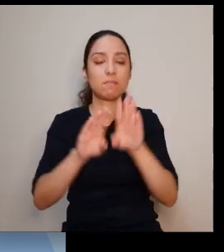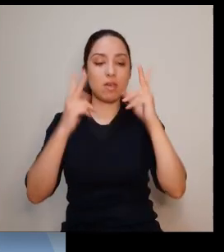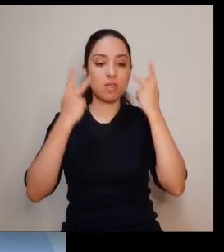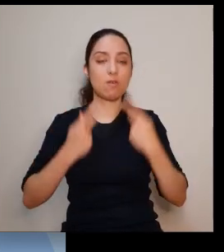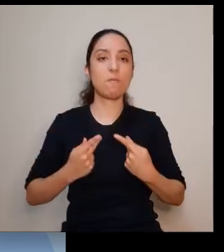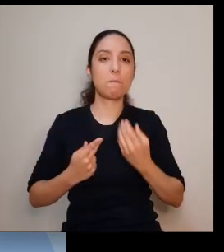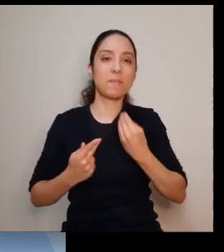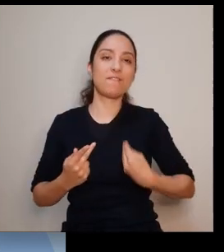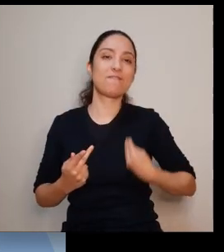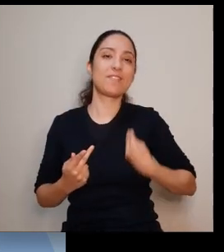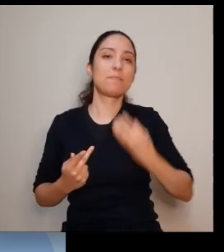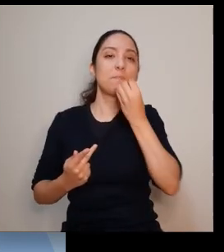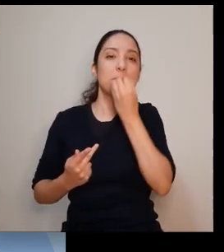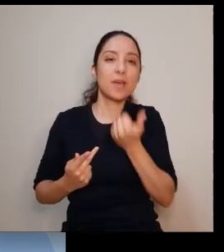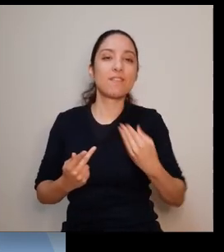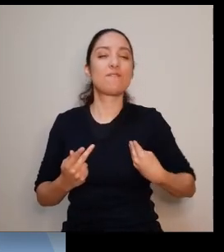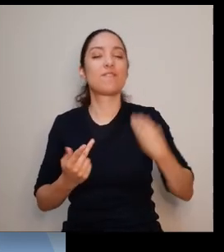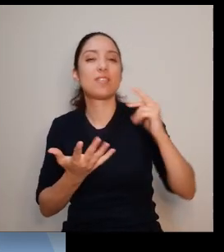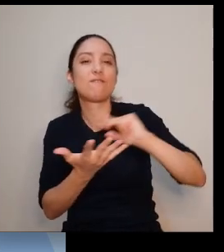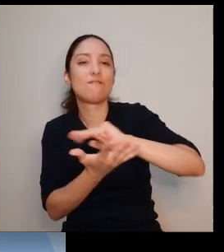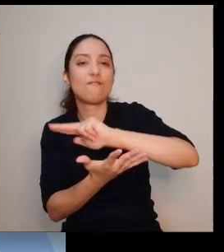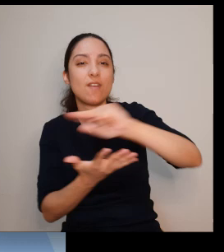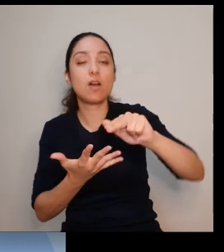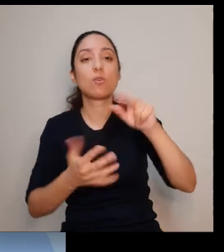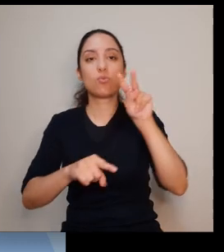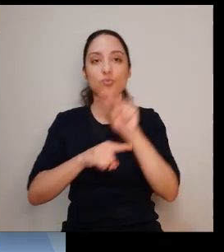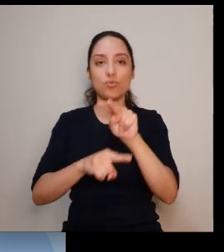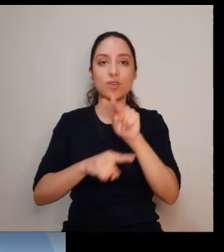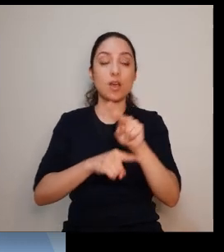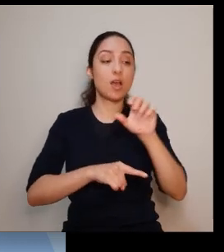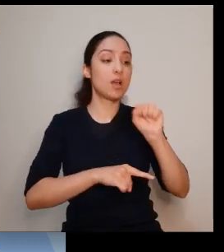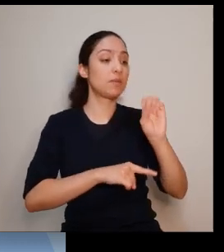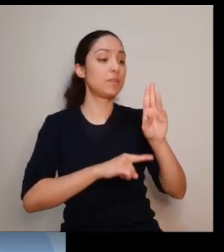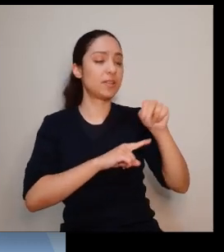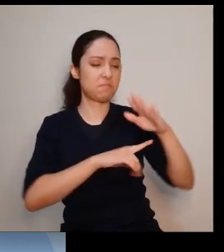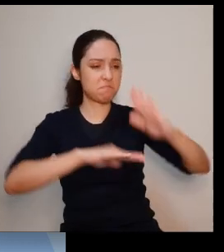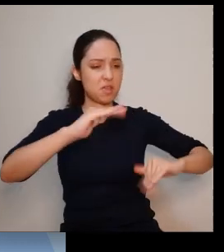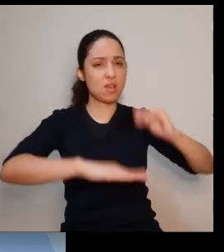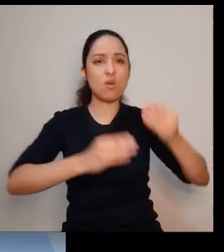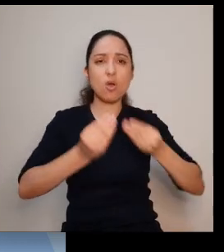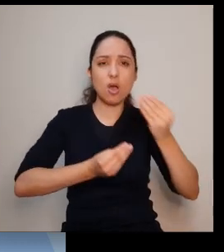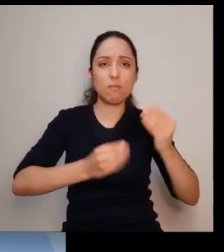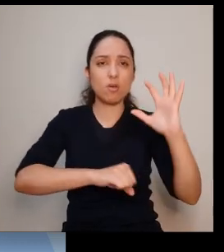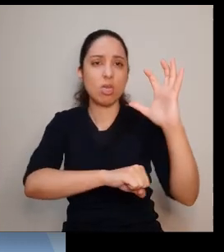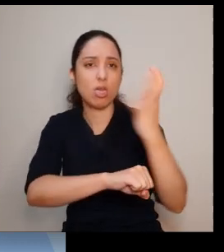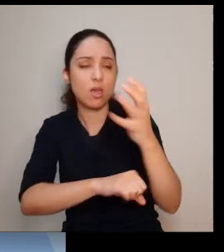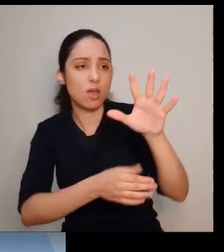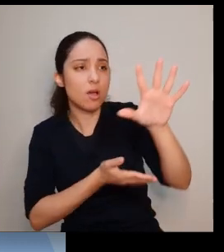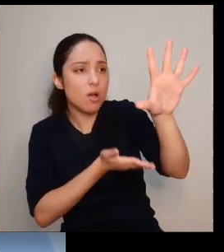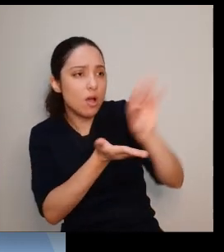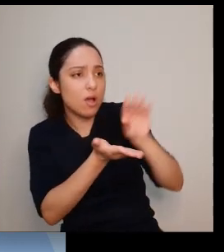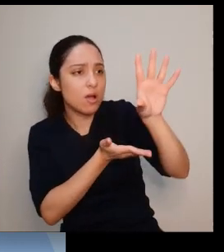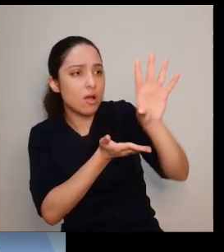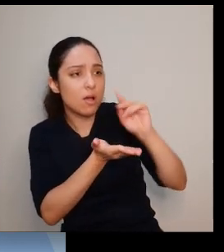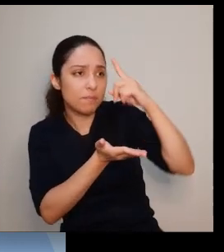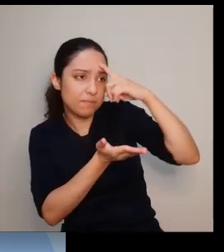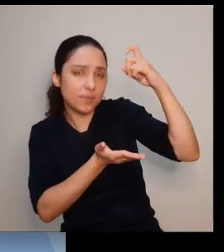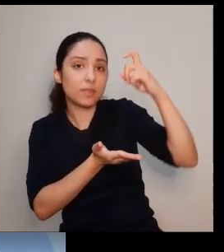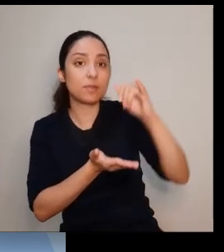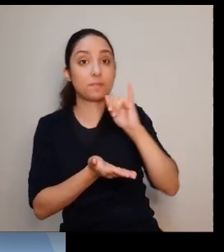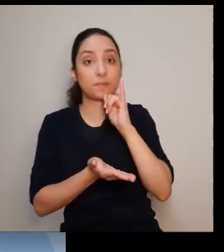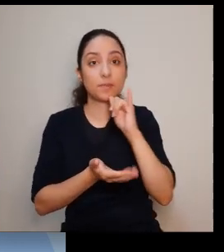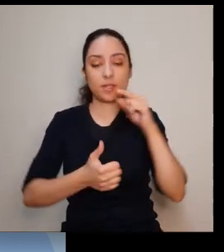eficaz e adaptativa, ao mesmo tempo em que proporcionam benefícios ao bem-estar humano e à biodiversidade, as duas